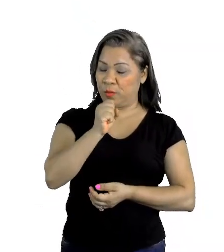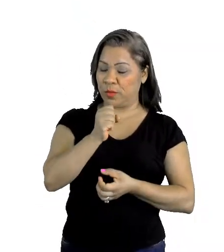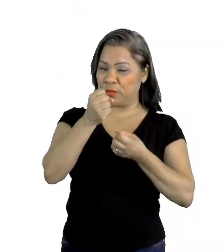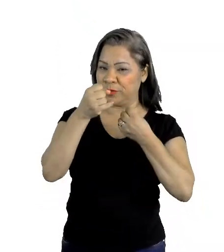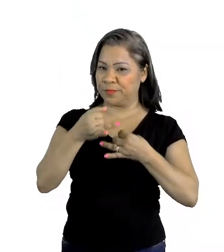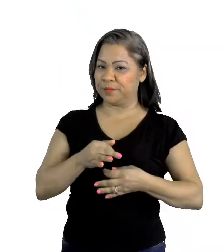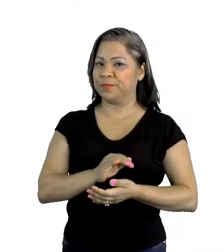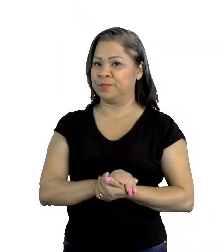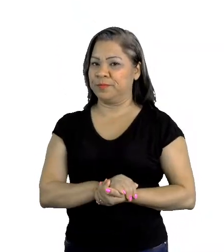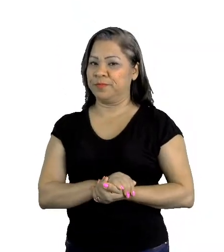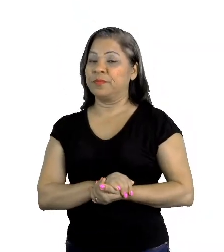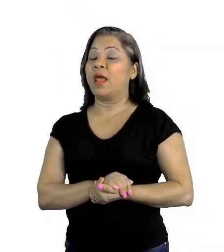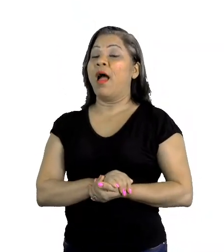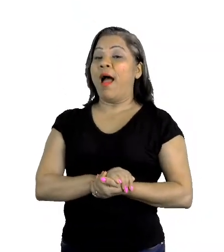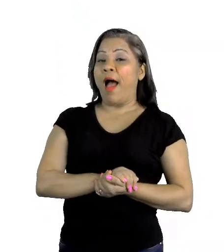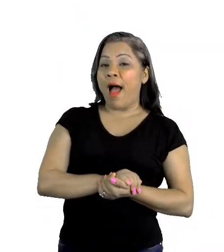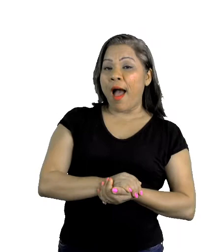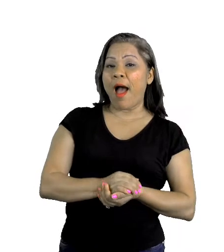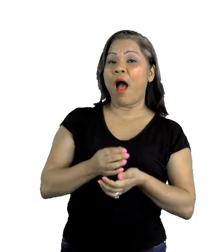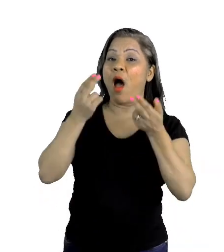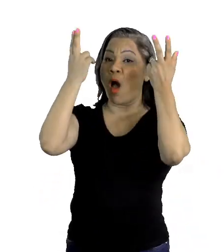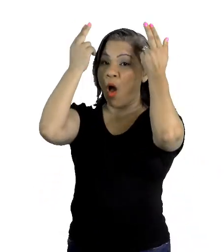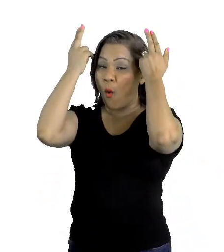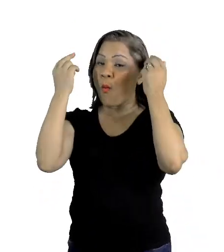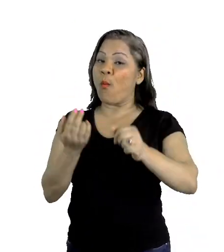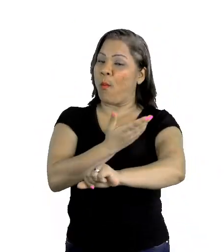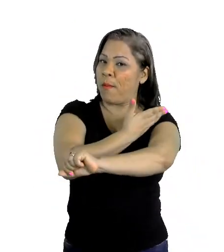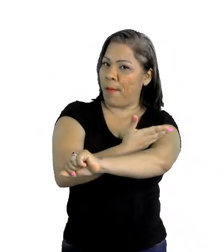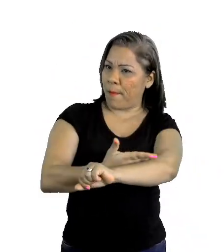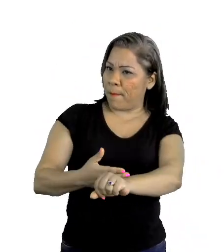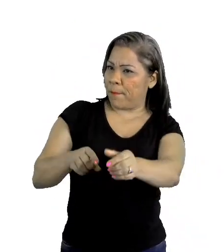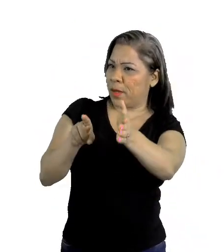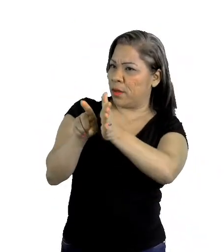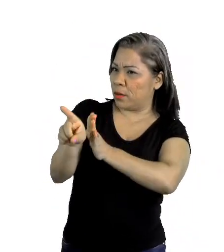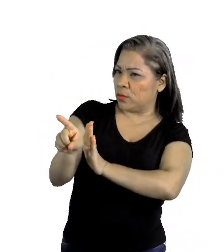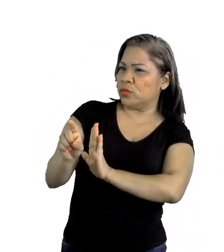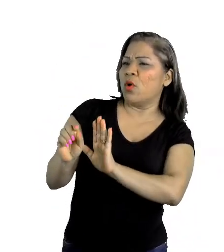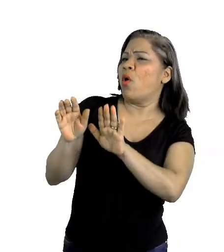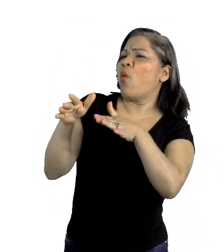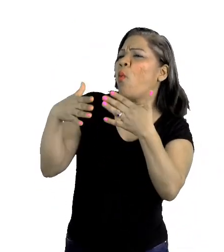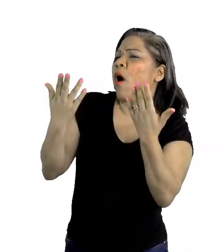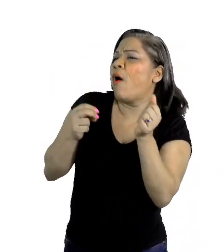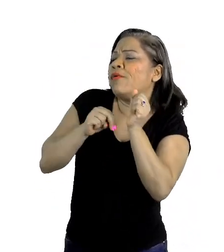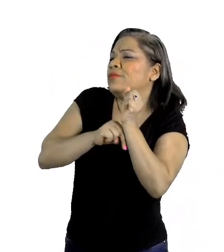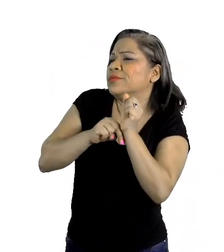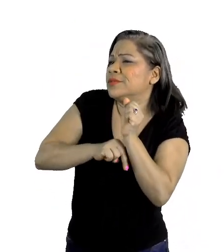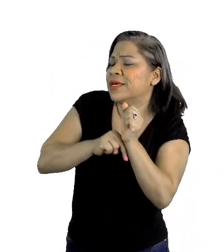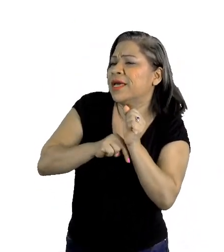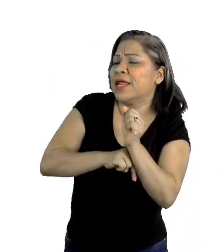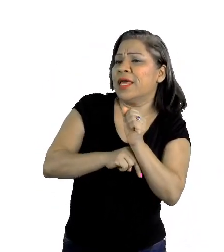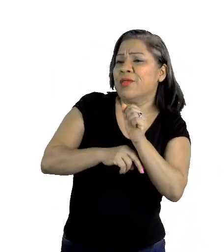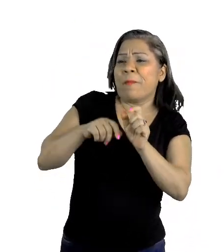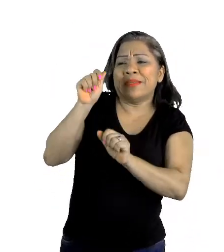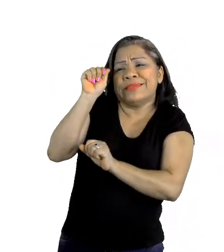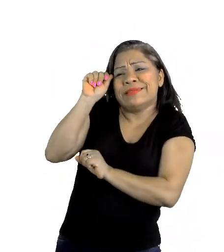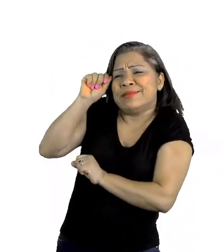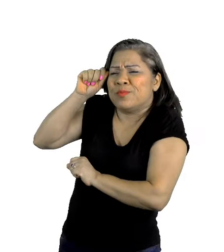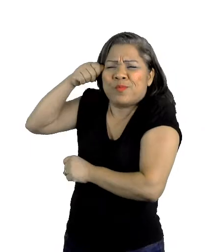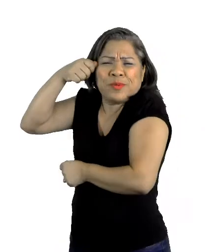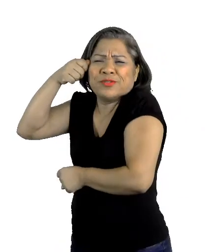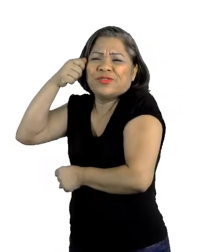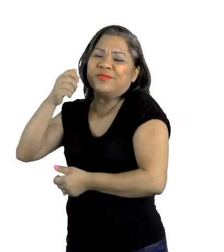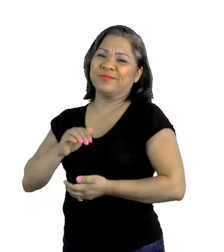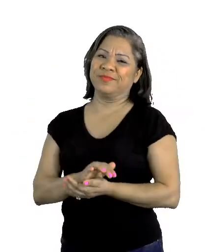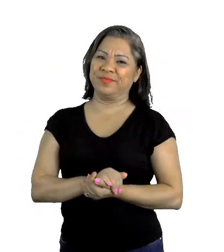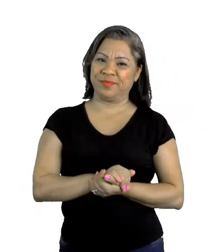o coelho branco perguntou à menina qual era o seu segredo para ser tão pretinha. A